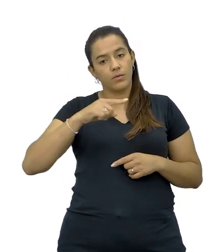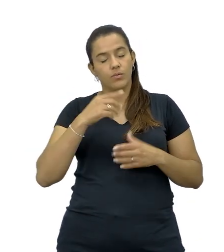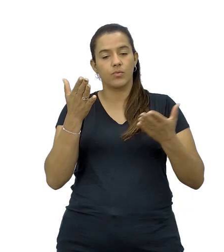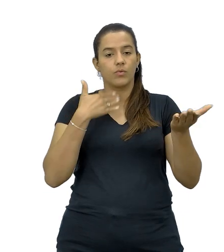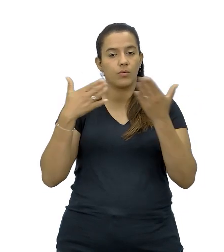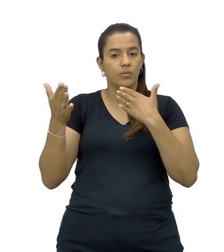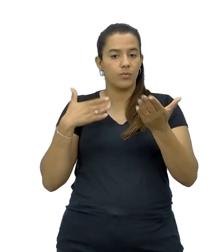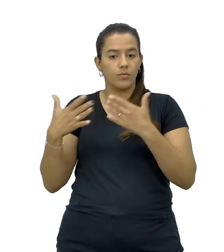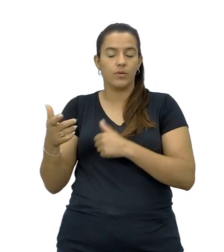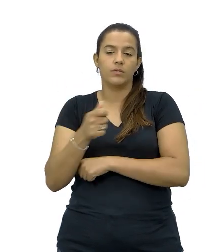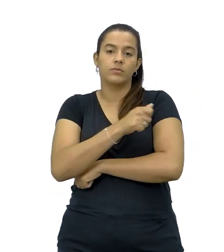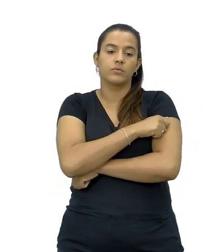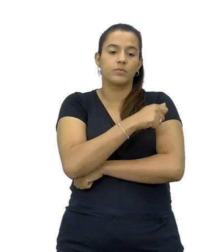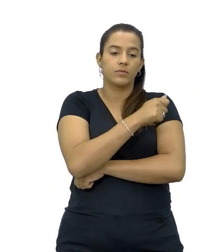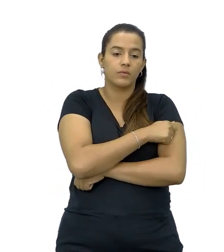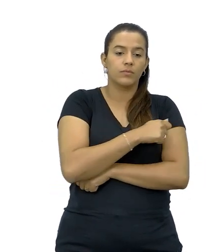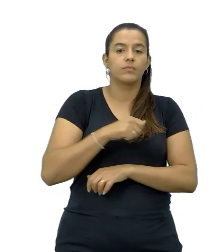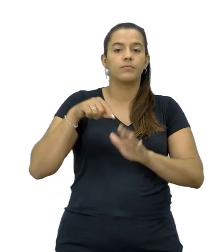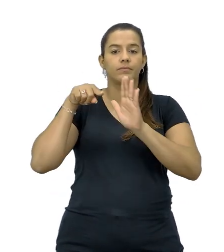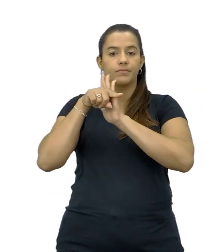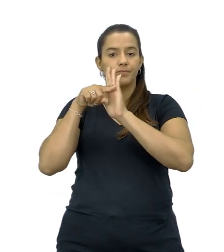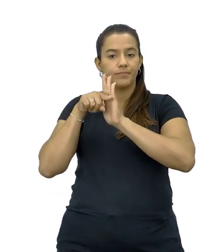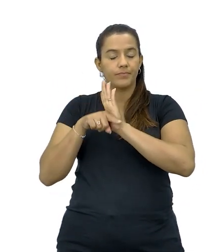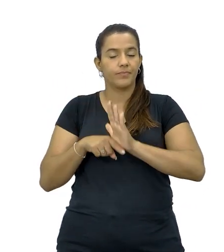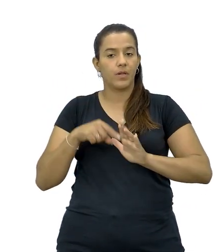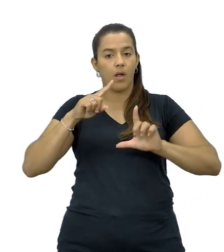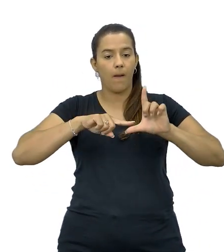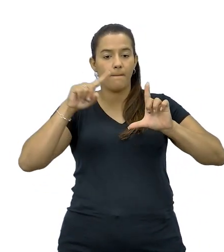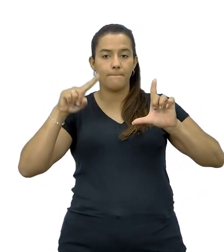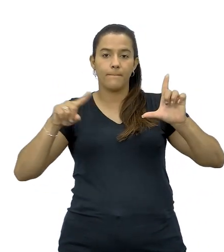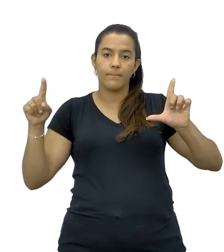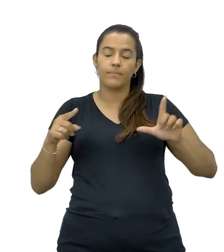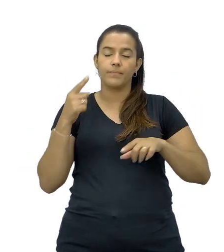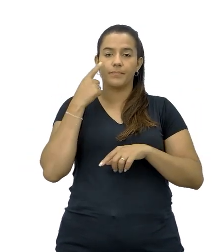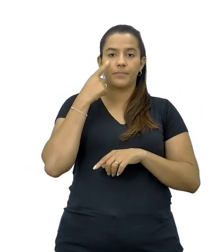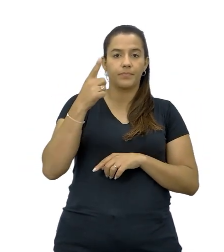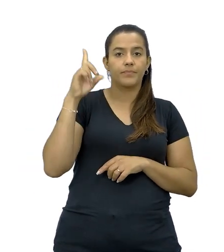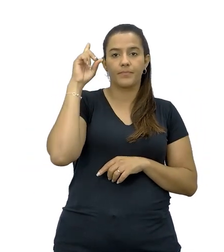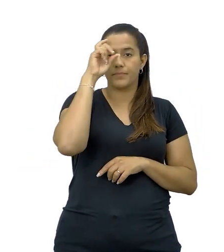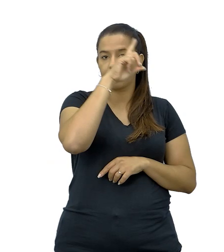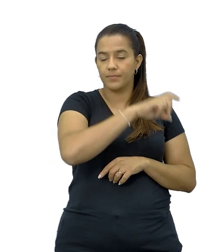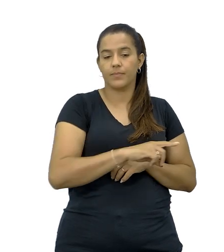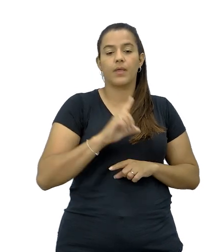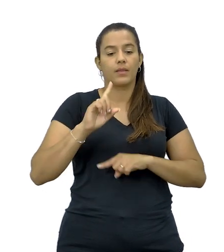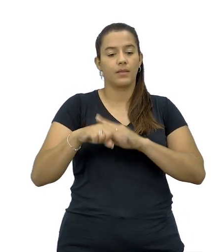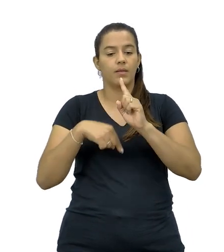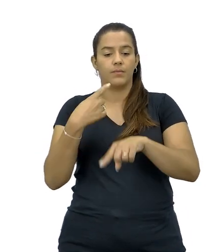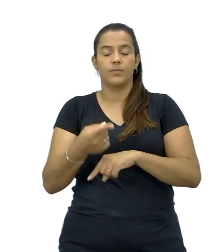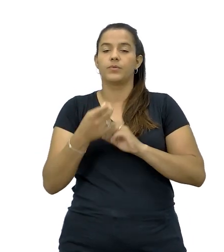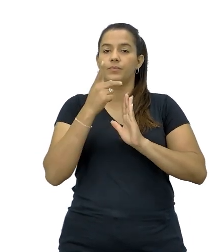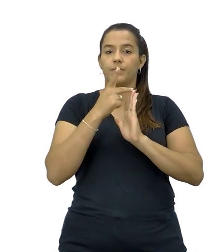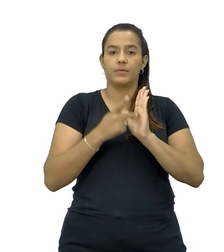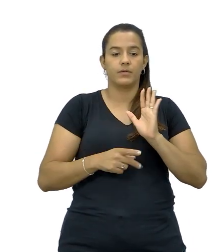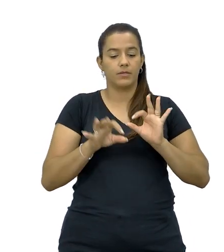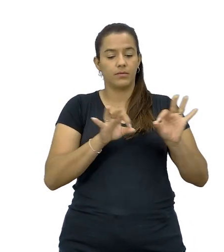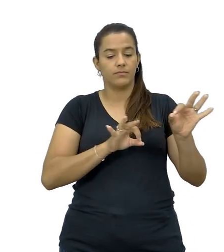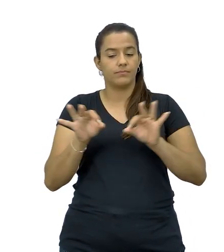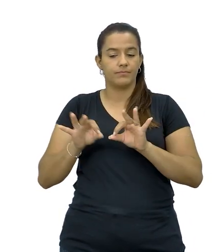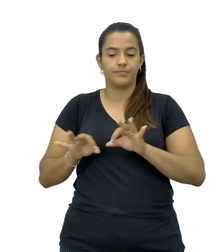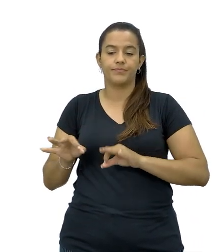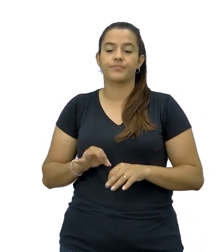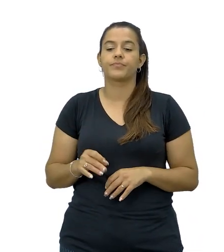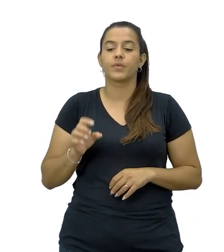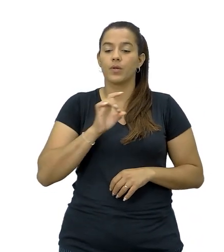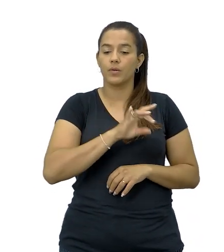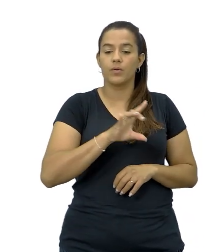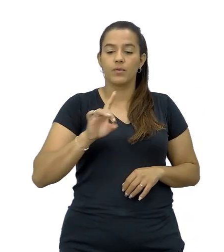estudantes, observo o grau de dificuldade de cada um deles, e aí, então, eu vou planejar, tá? Baseado